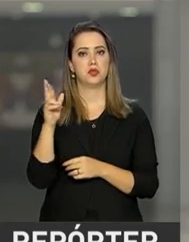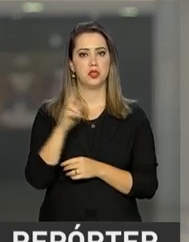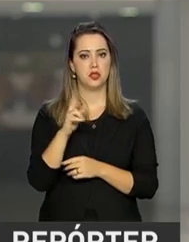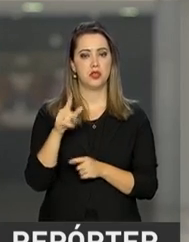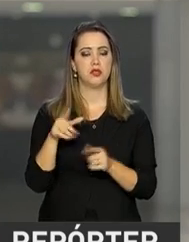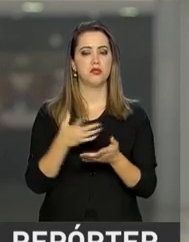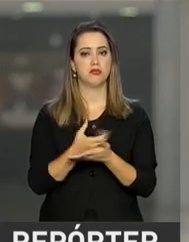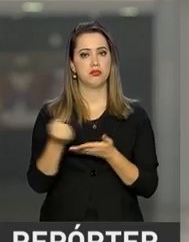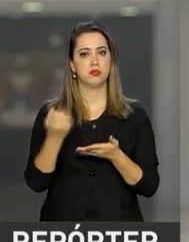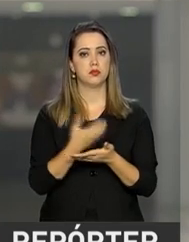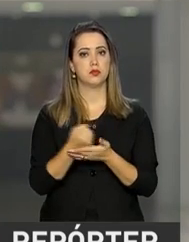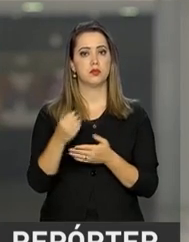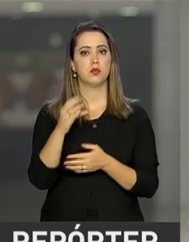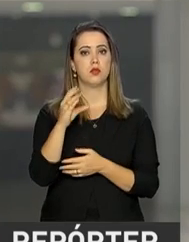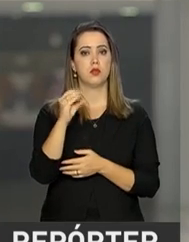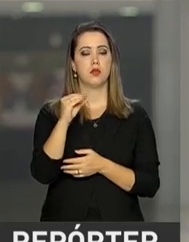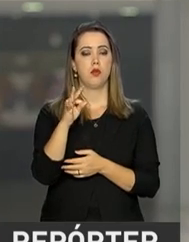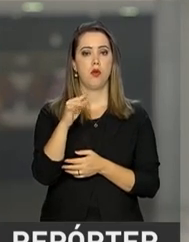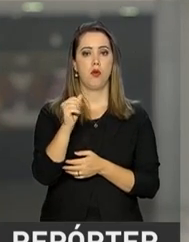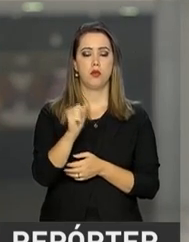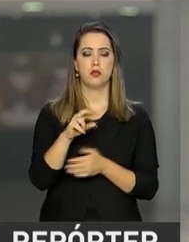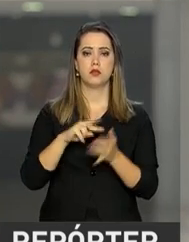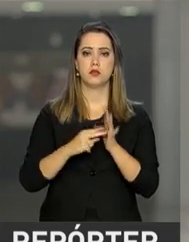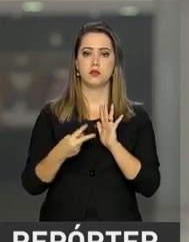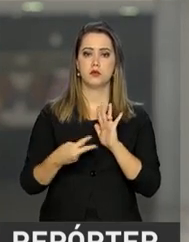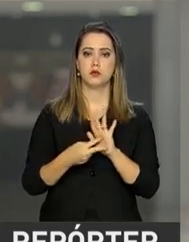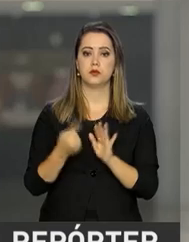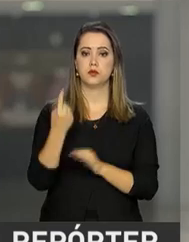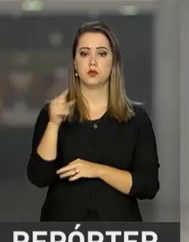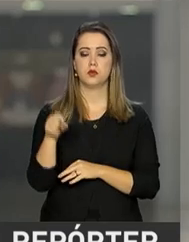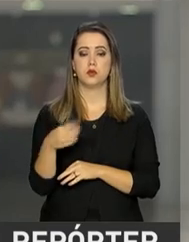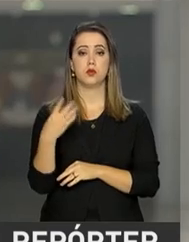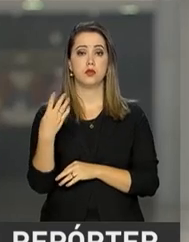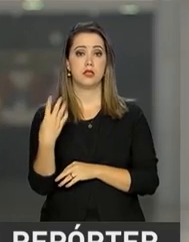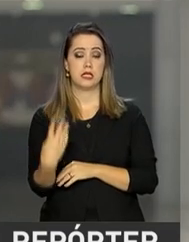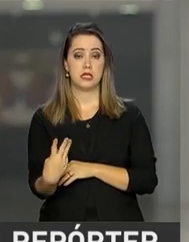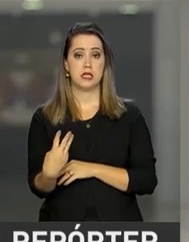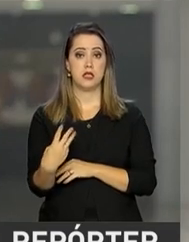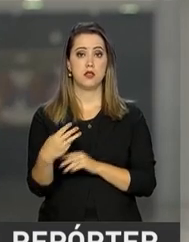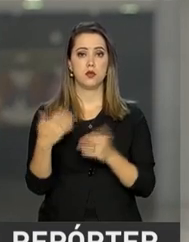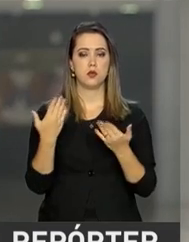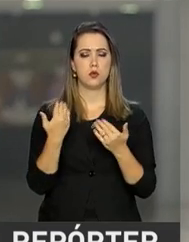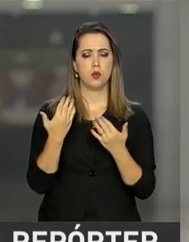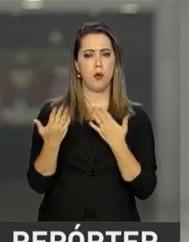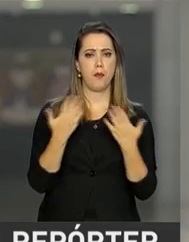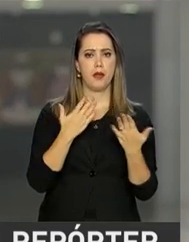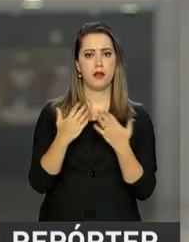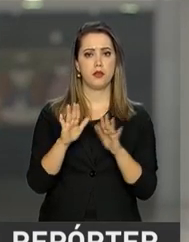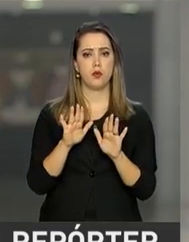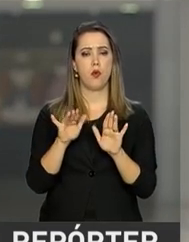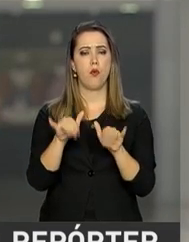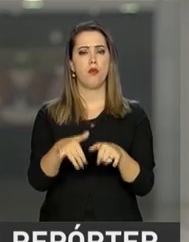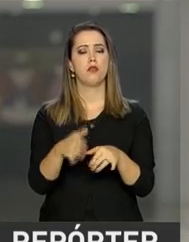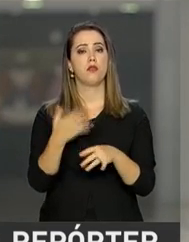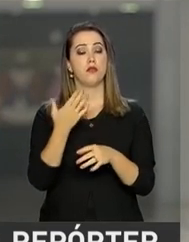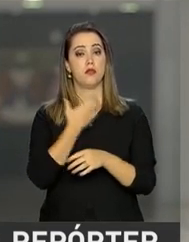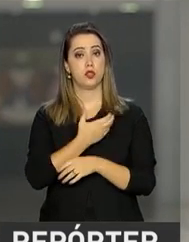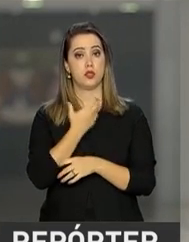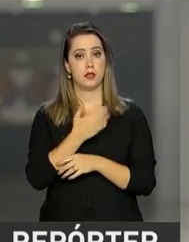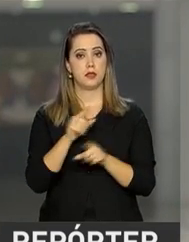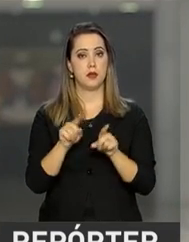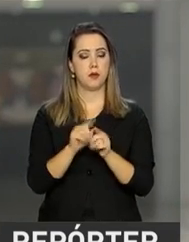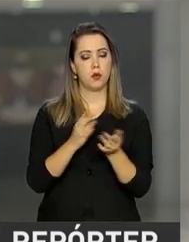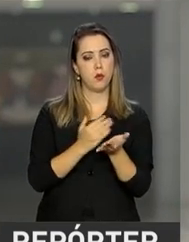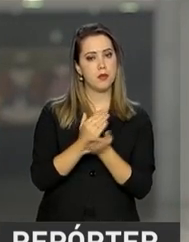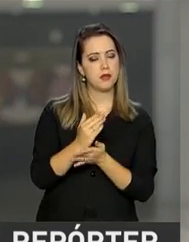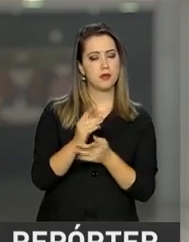de reais em cotas o que representa um terço do valor sacado até o fim do mês passado desde o início do calendário de